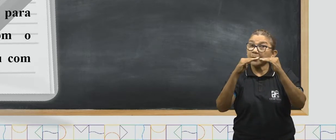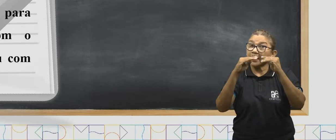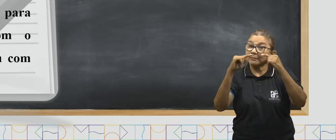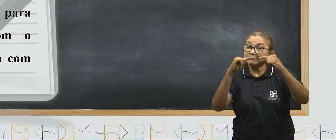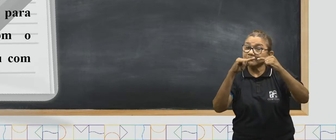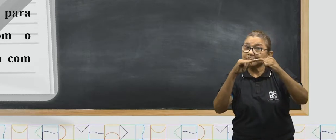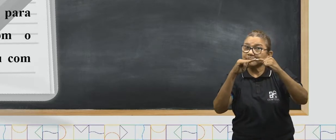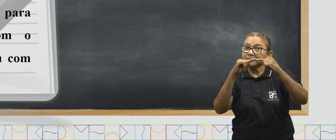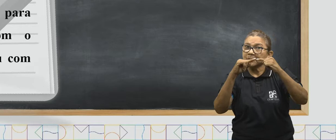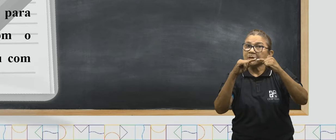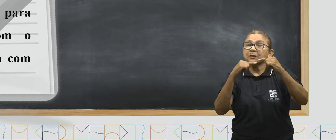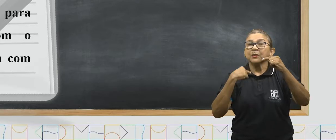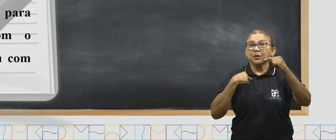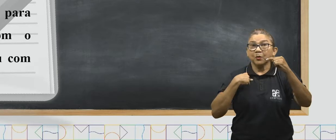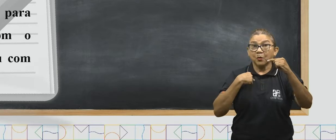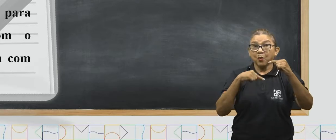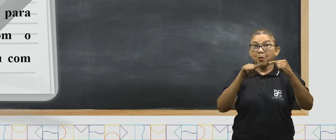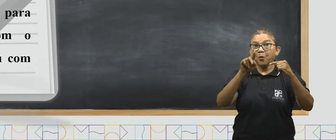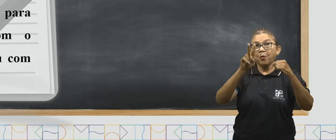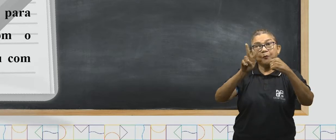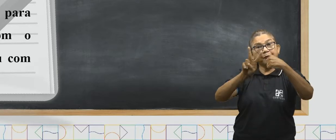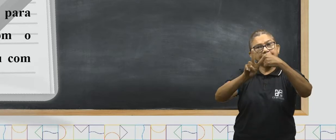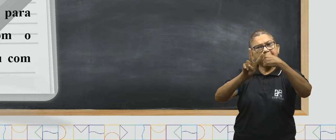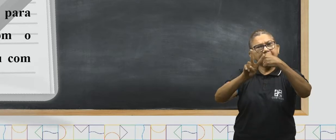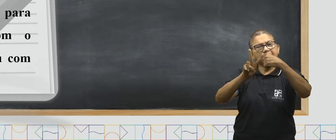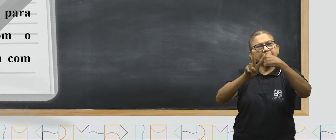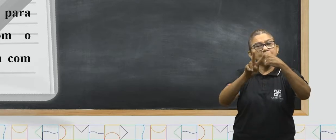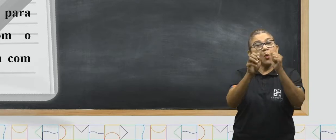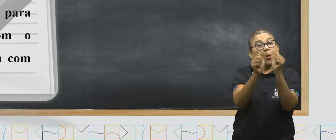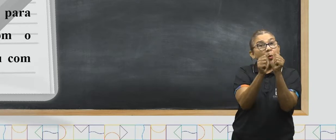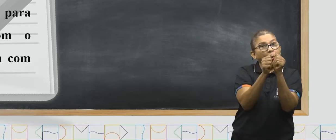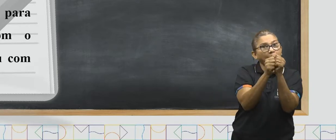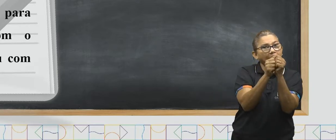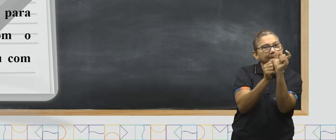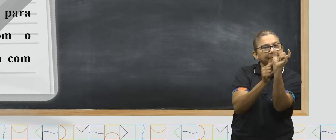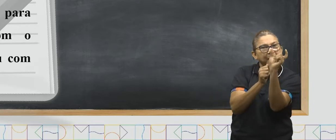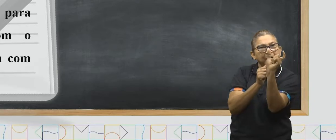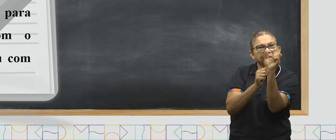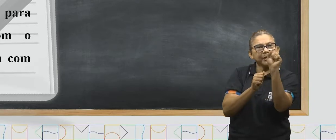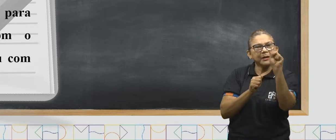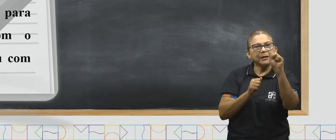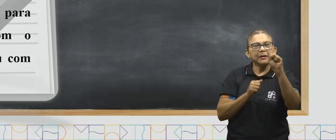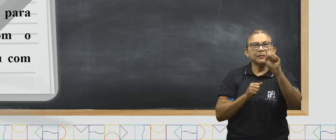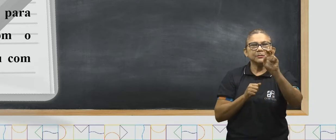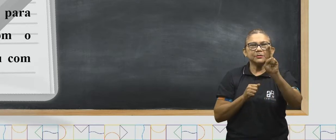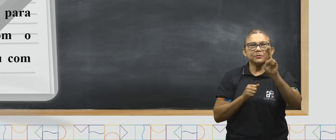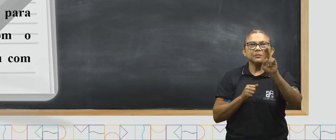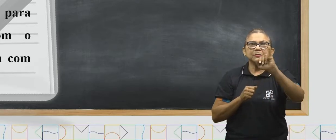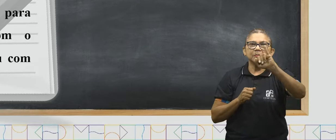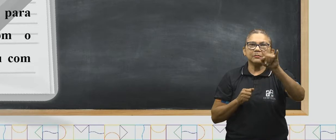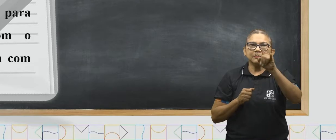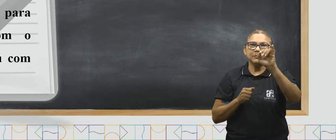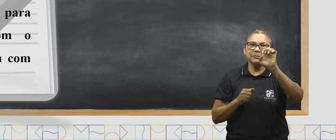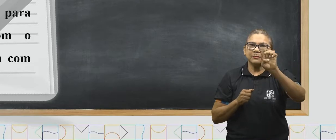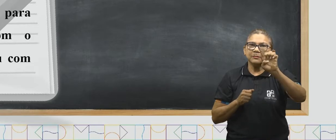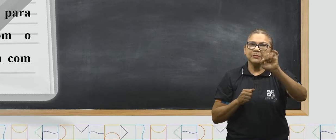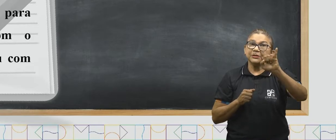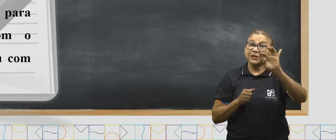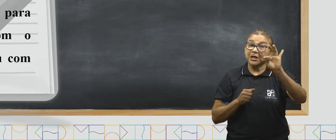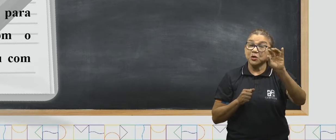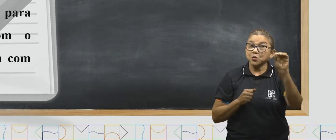com o sujeito? Para estabelecer a concordância, número e pessoa entre o verbo e o